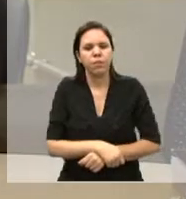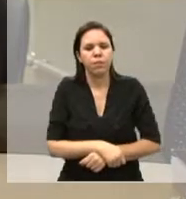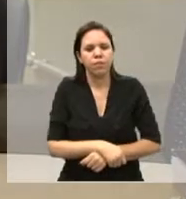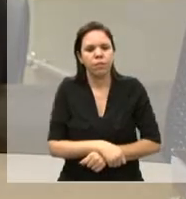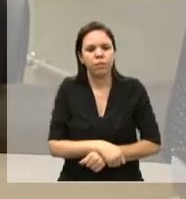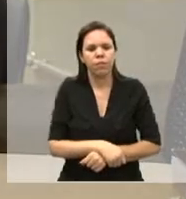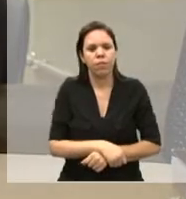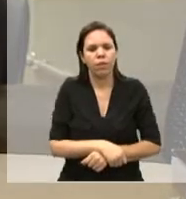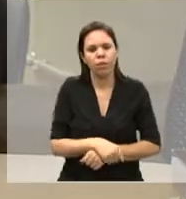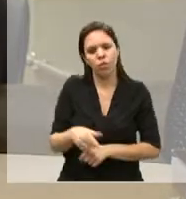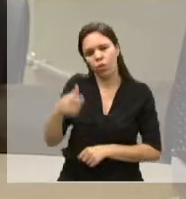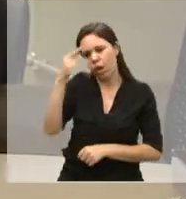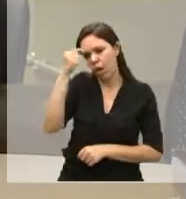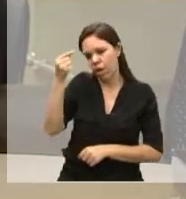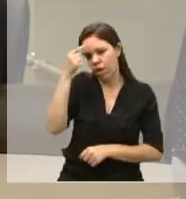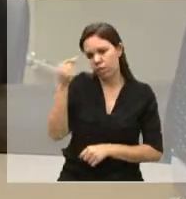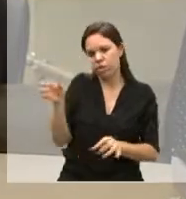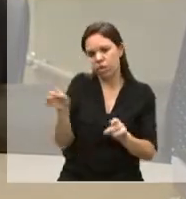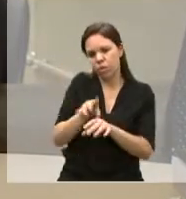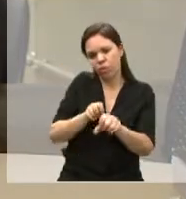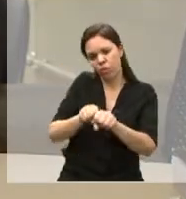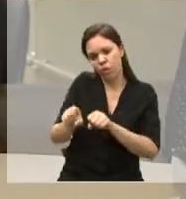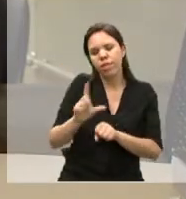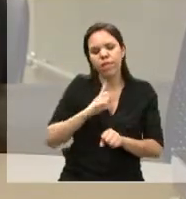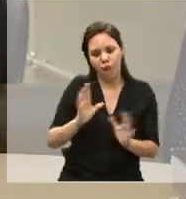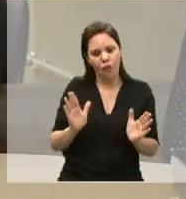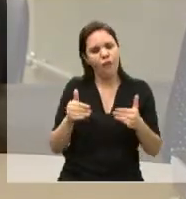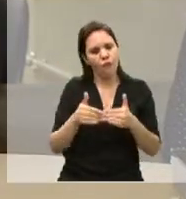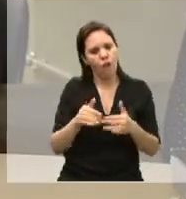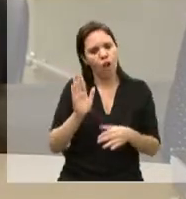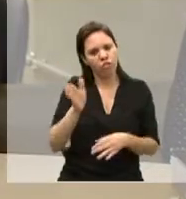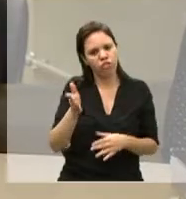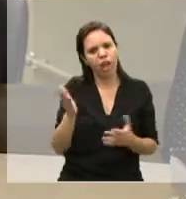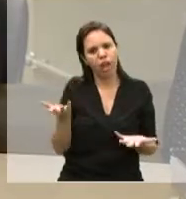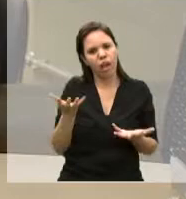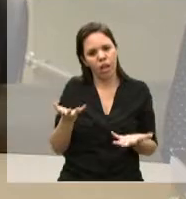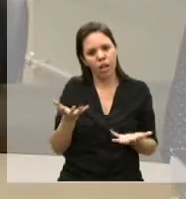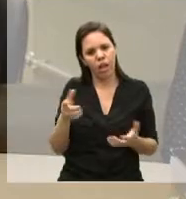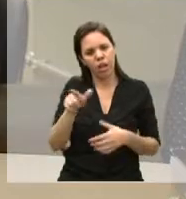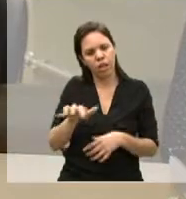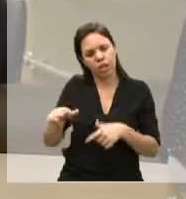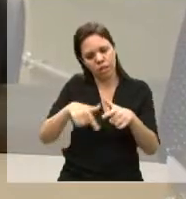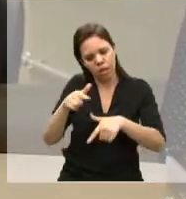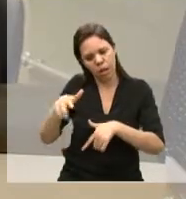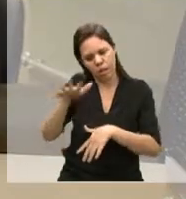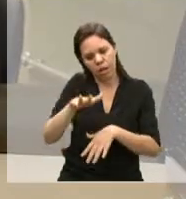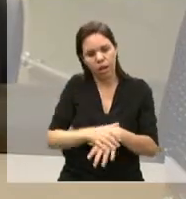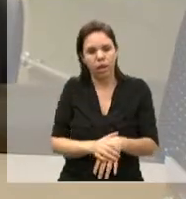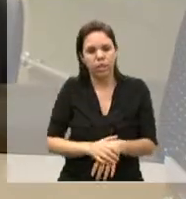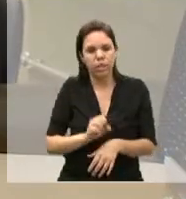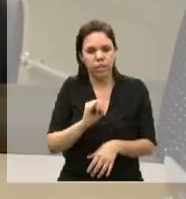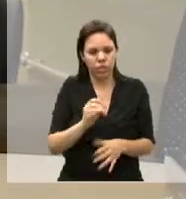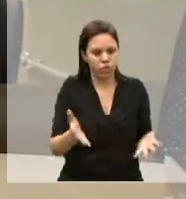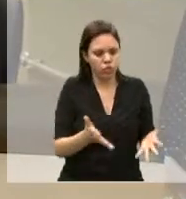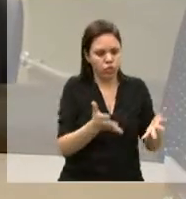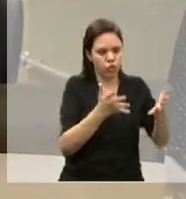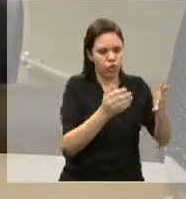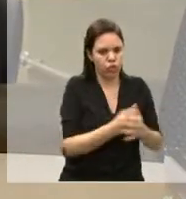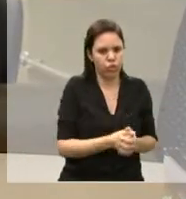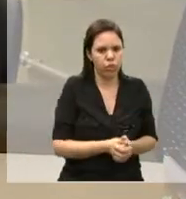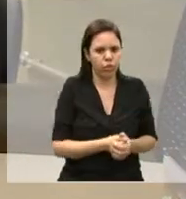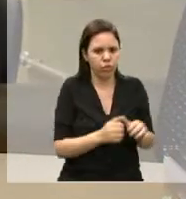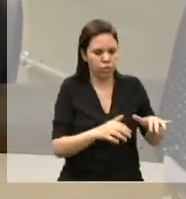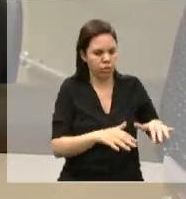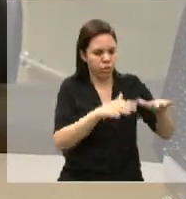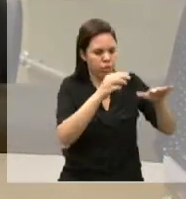a sua graduação, pelo menos você já tem um foco, um target para onde você quer atacar. Se a gente começa a incentivar isso aí desde lá